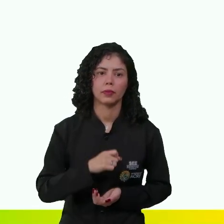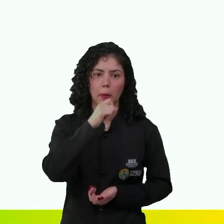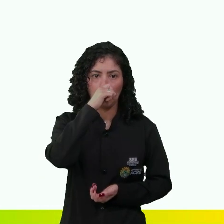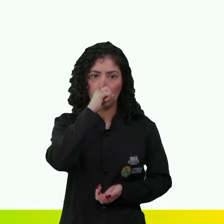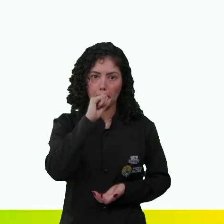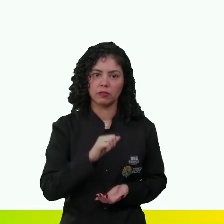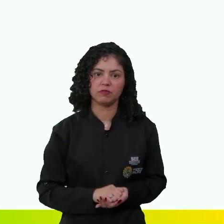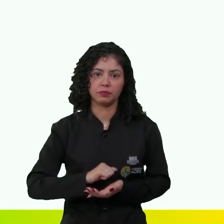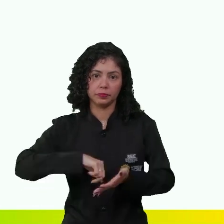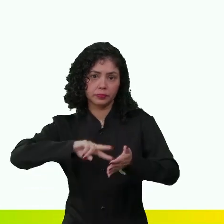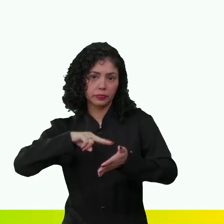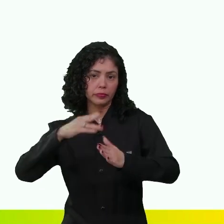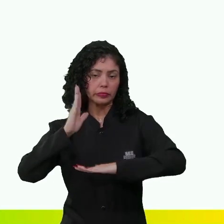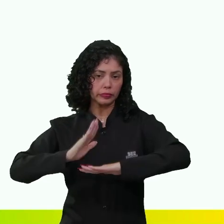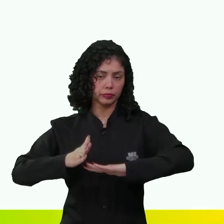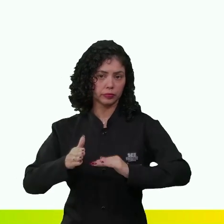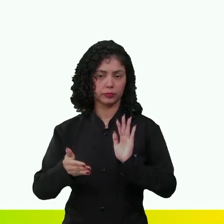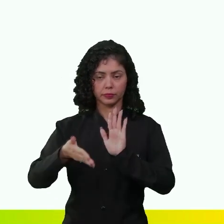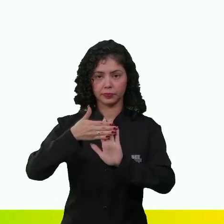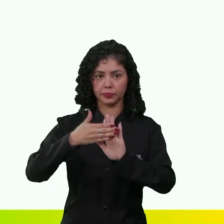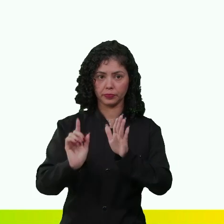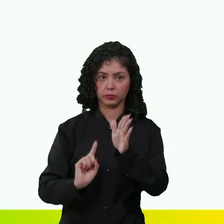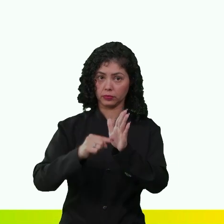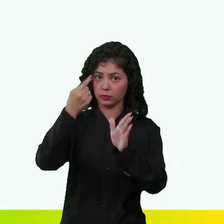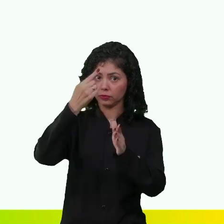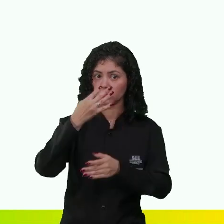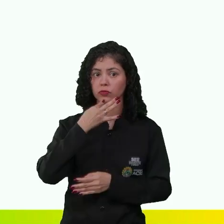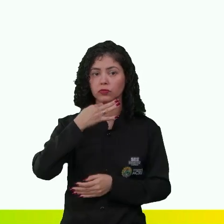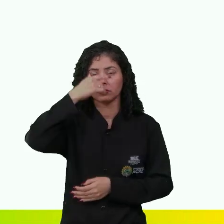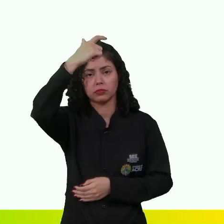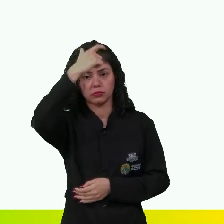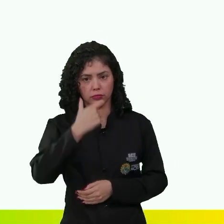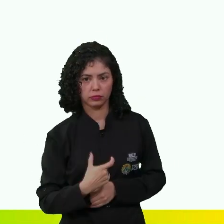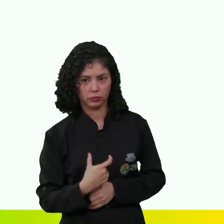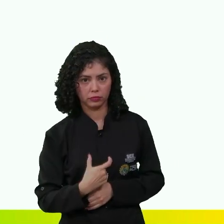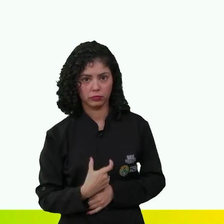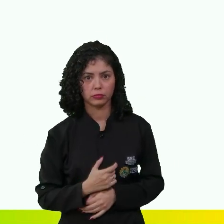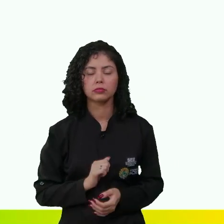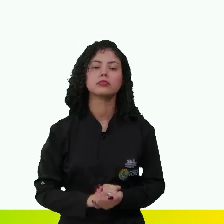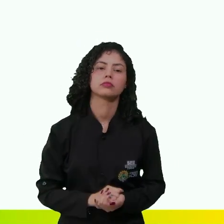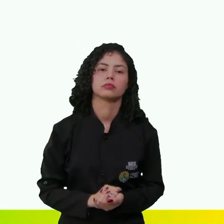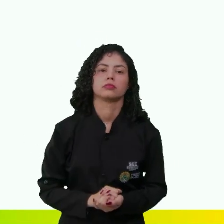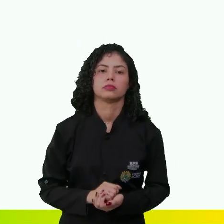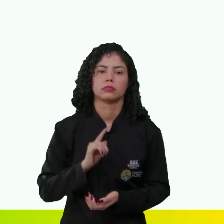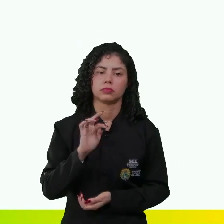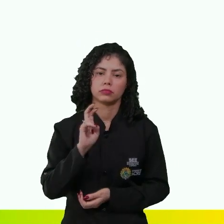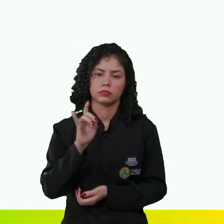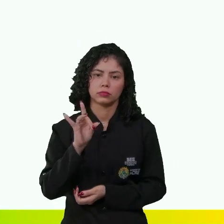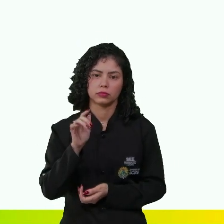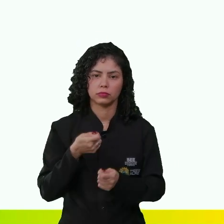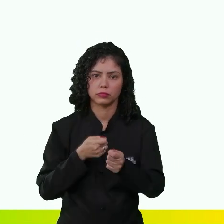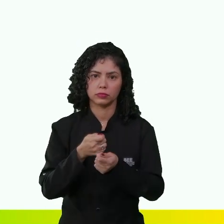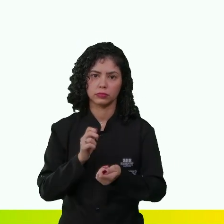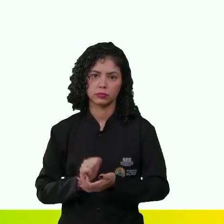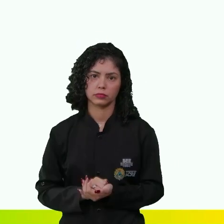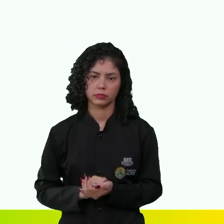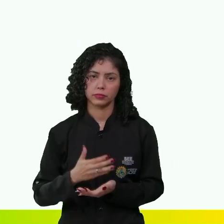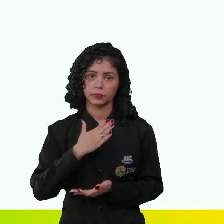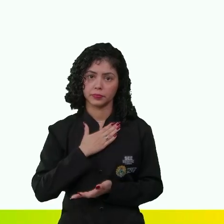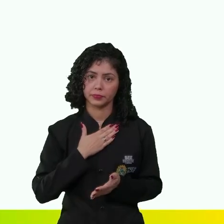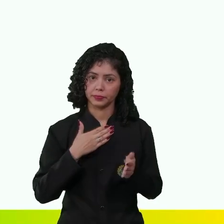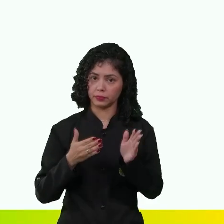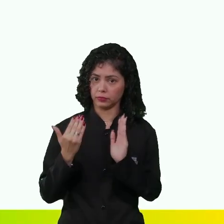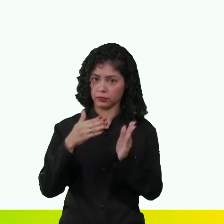ó. A dança moderna propõe em primeiro lugar o conhecimento de si e o autodomínio.